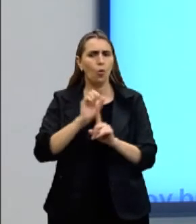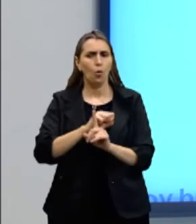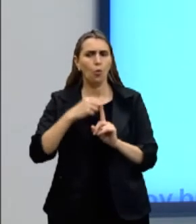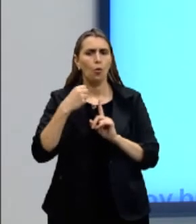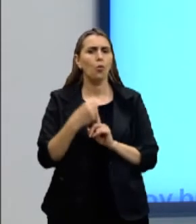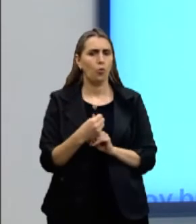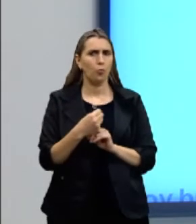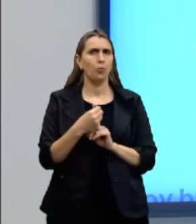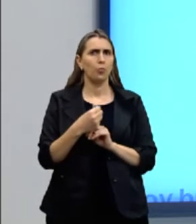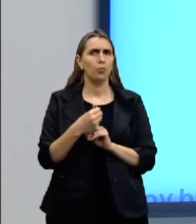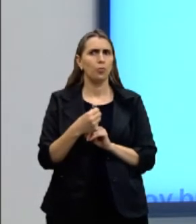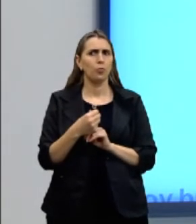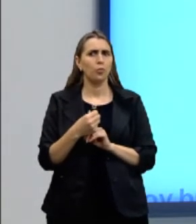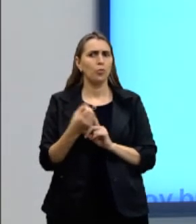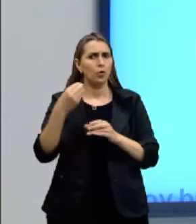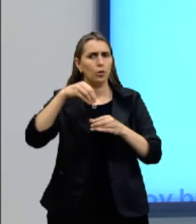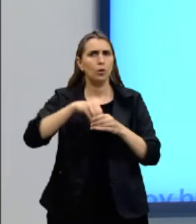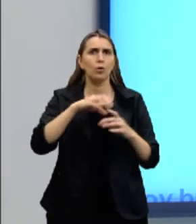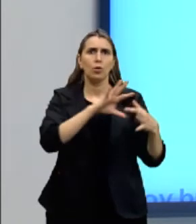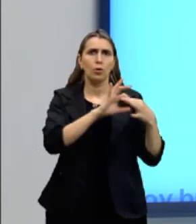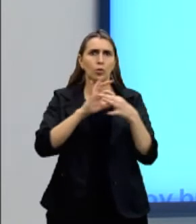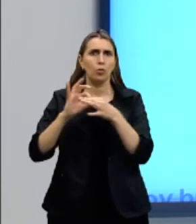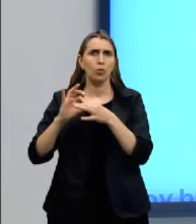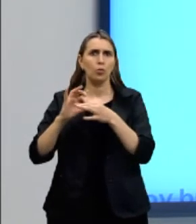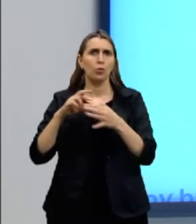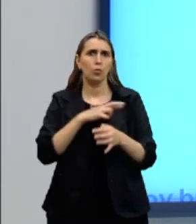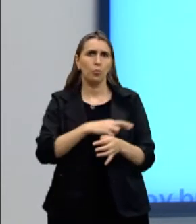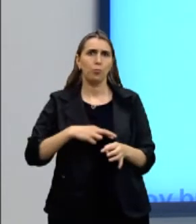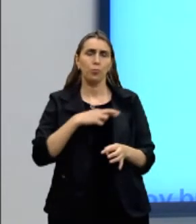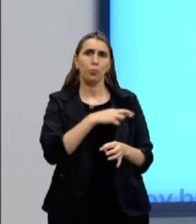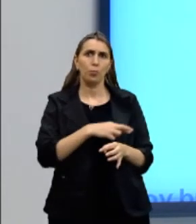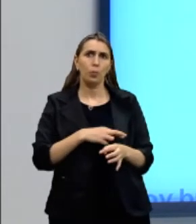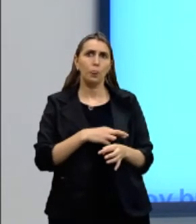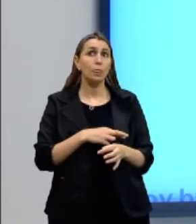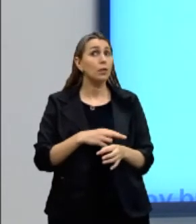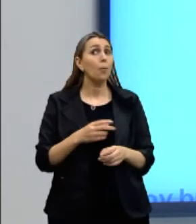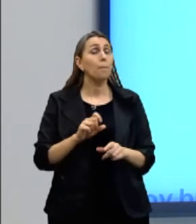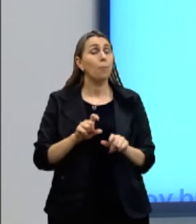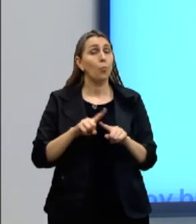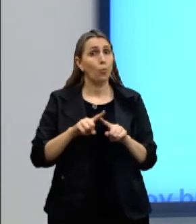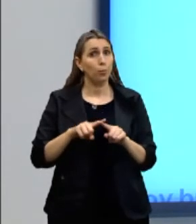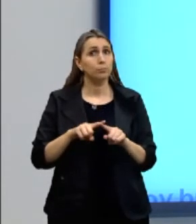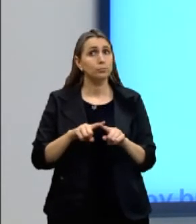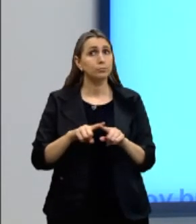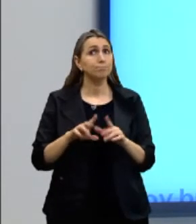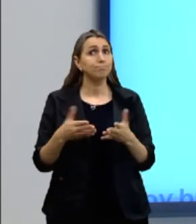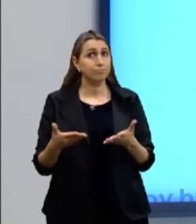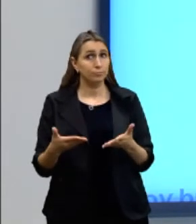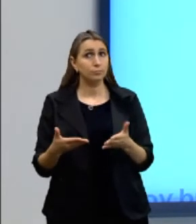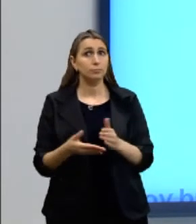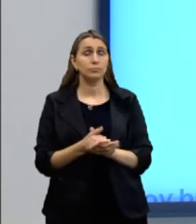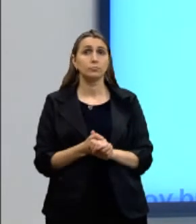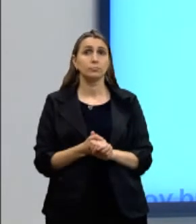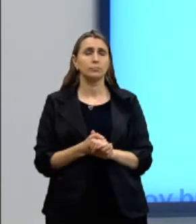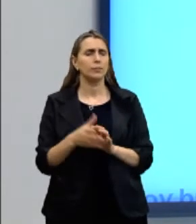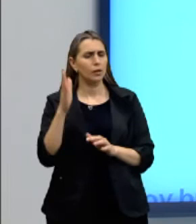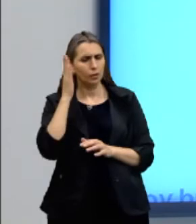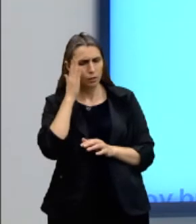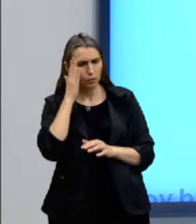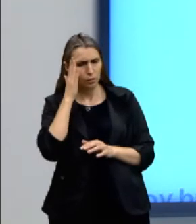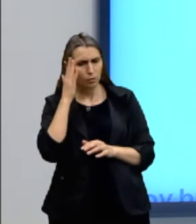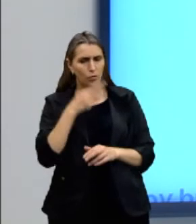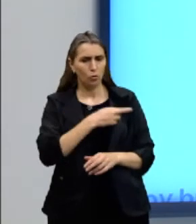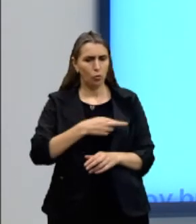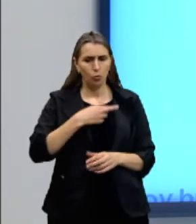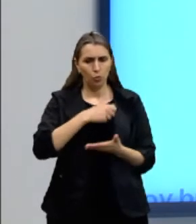sociais inseridas no contexto do Romantismo Ah pois então olha só a gente sabe